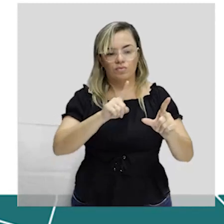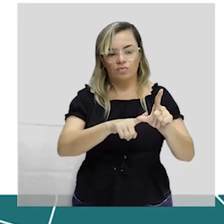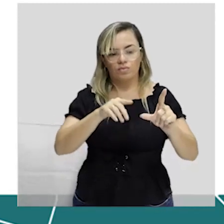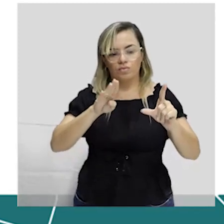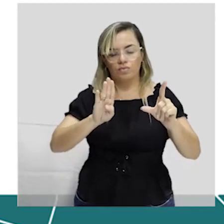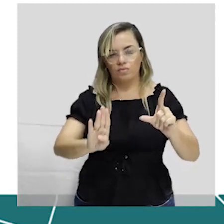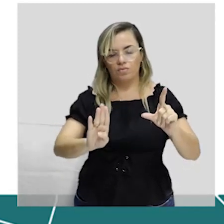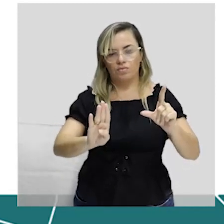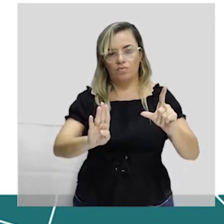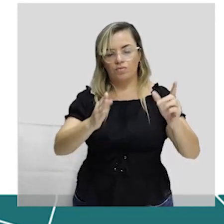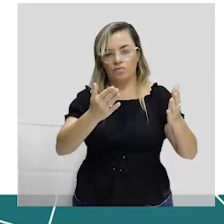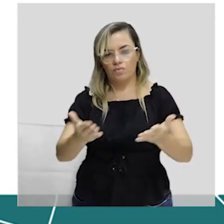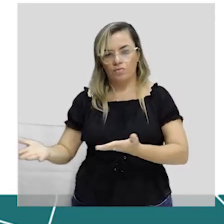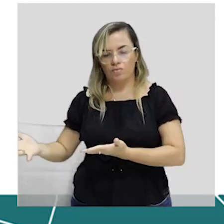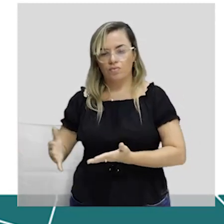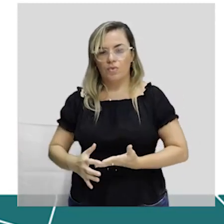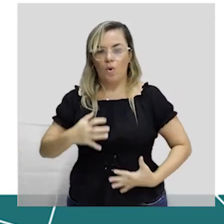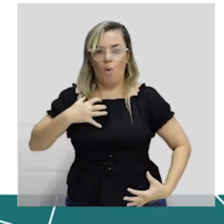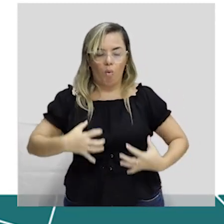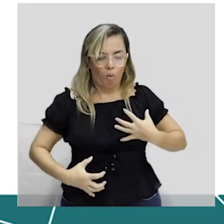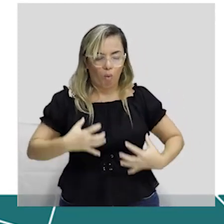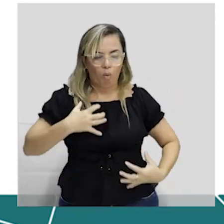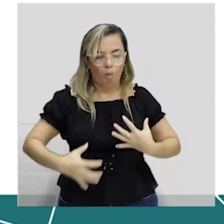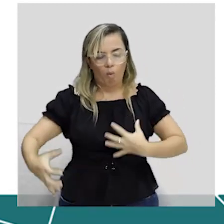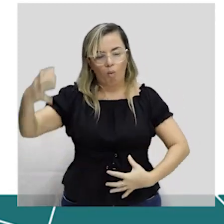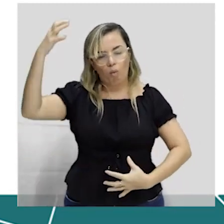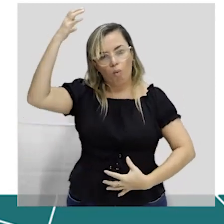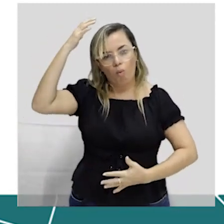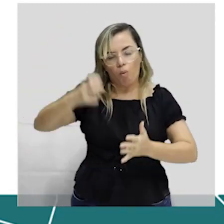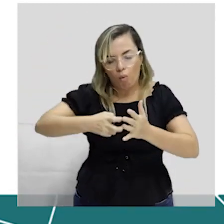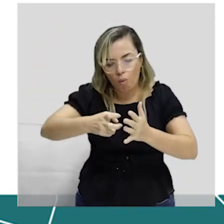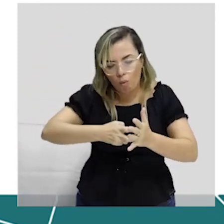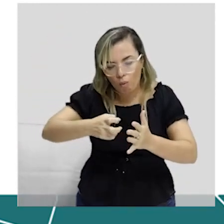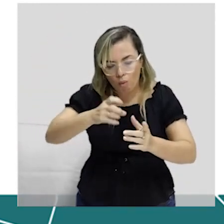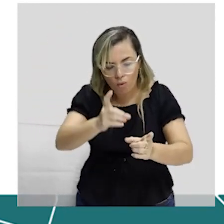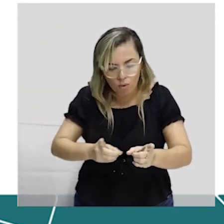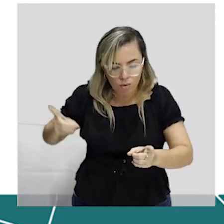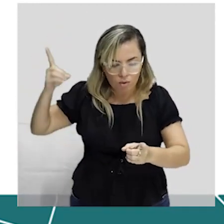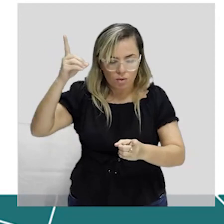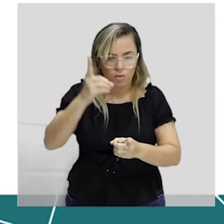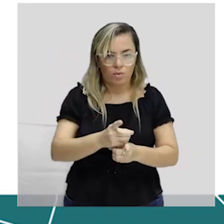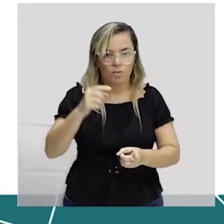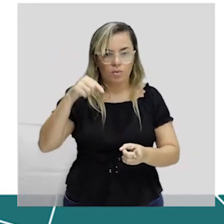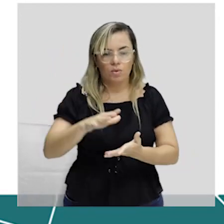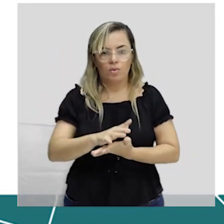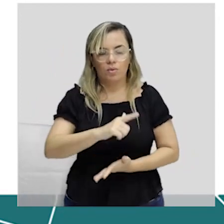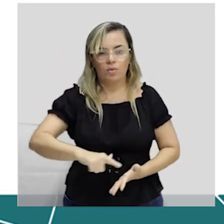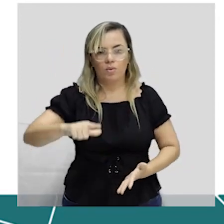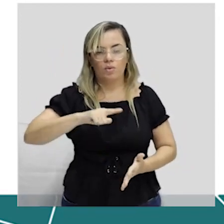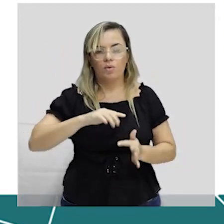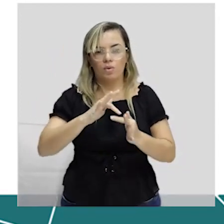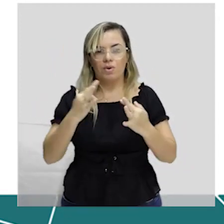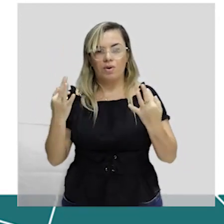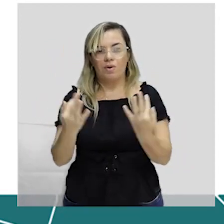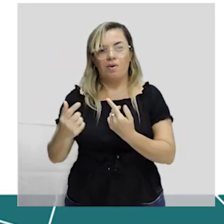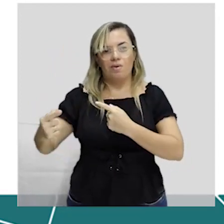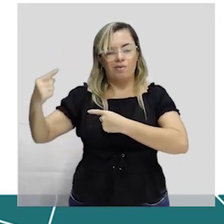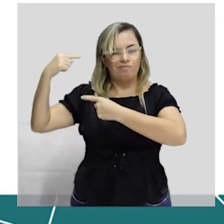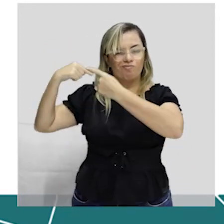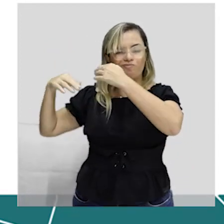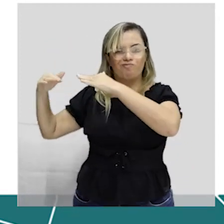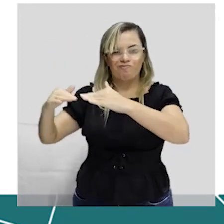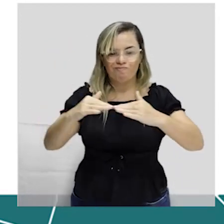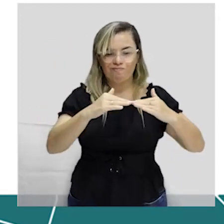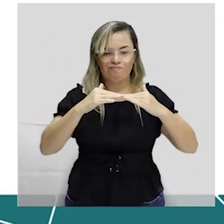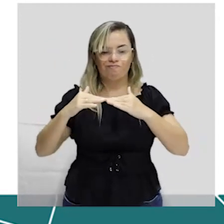um gênero de primata que foi encontrado, tem um fóssil de um primata que foi encontrado, que ele teria sido o ancestral comum,